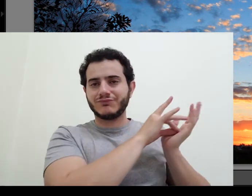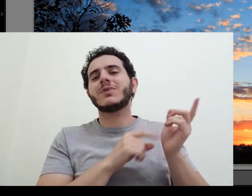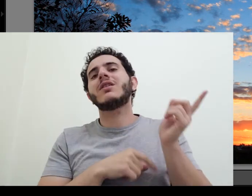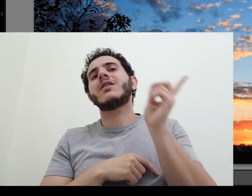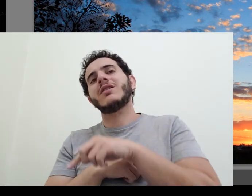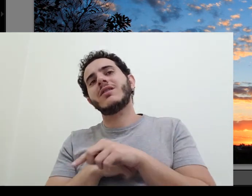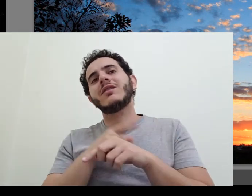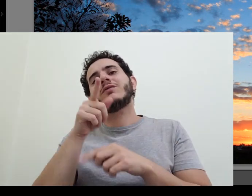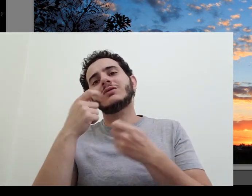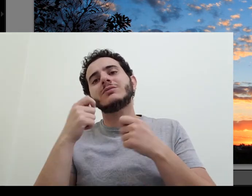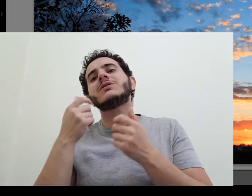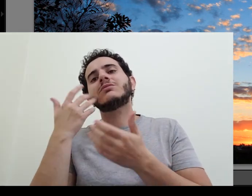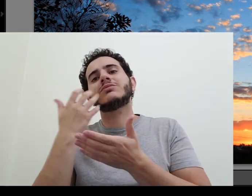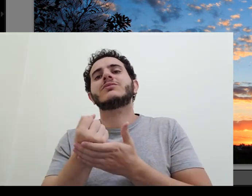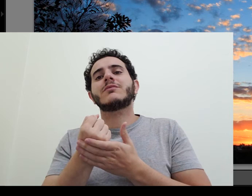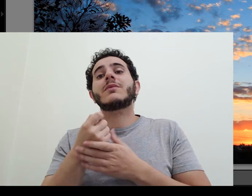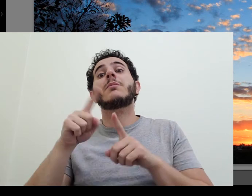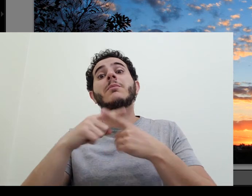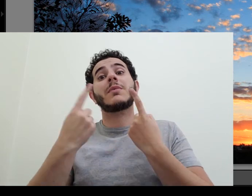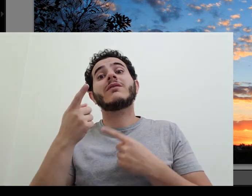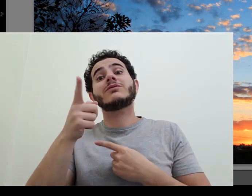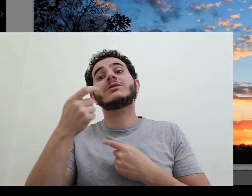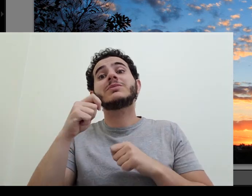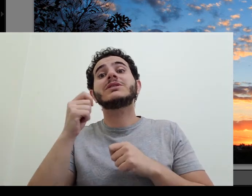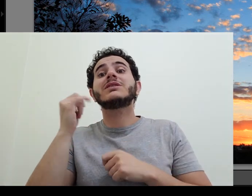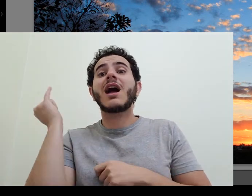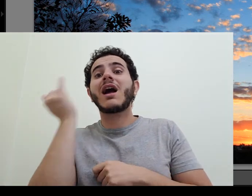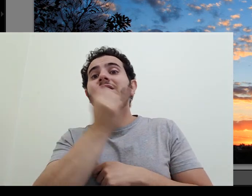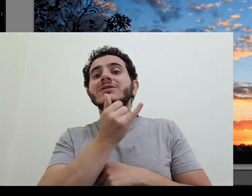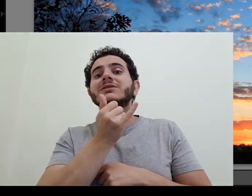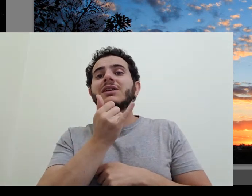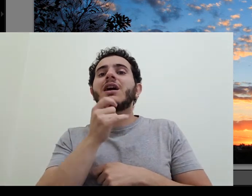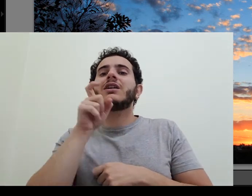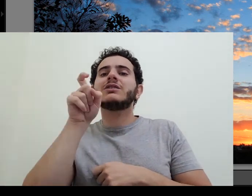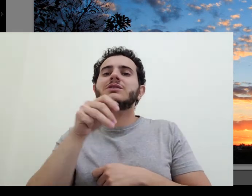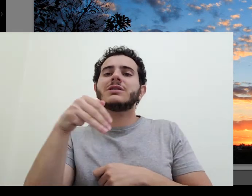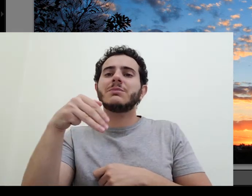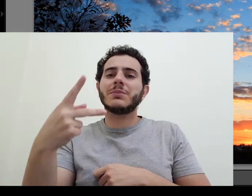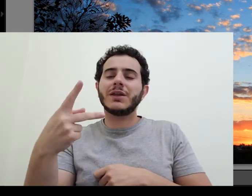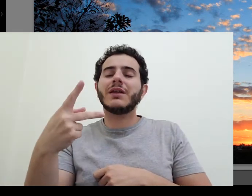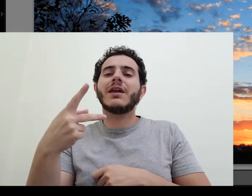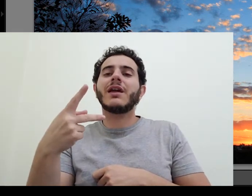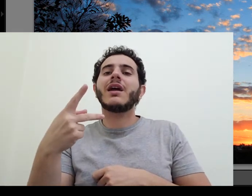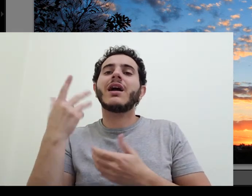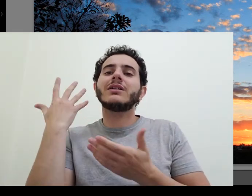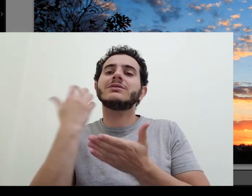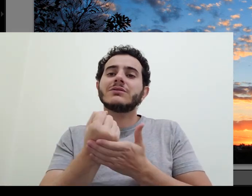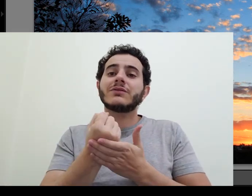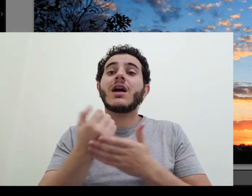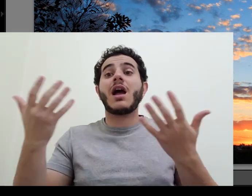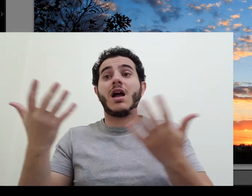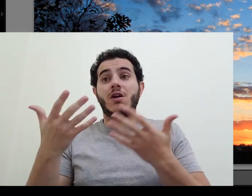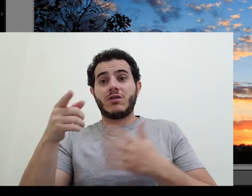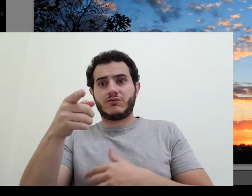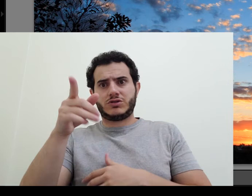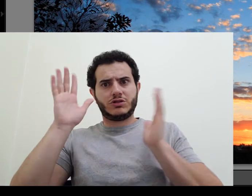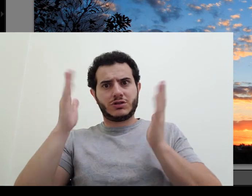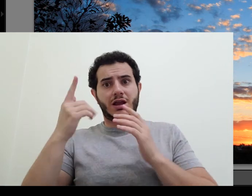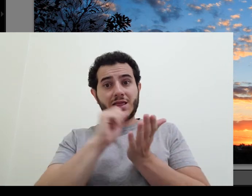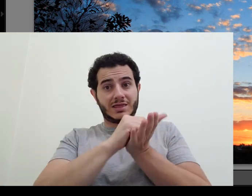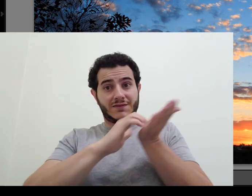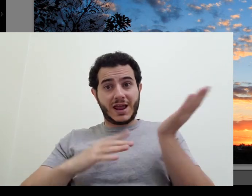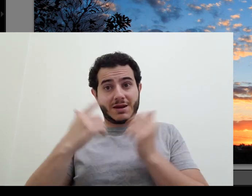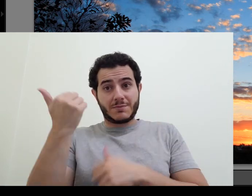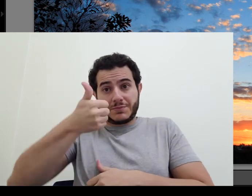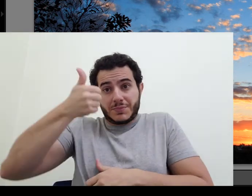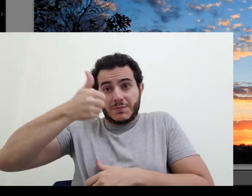JPEG dentro do Lightroom, porque o Lightroom não destrói o arquivo. Ele salva no arquivo separado que é o XMP. Só que você precisa habilitar o seu catálogo para